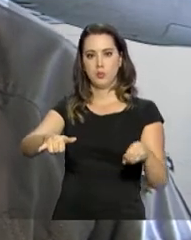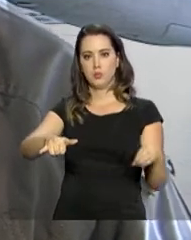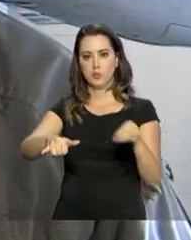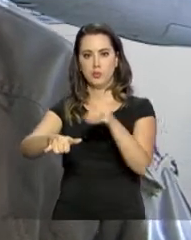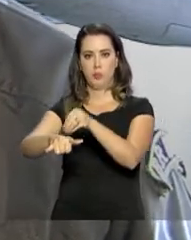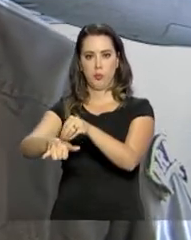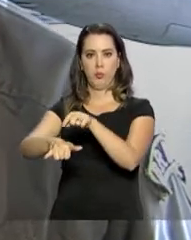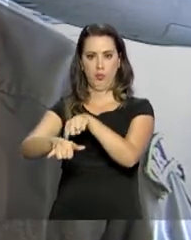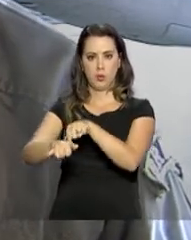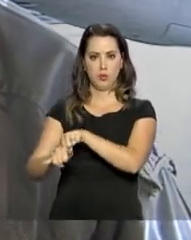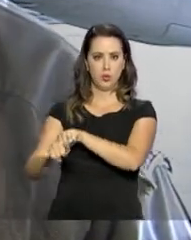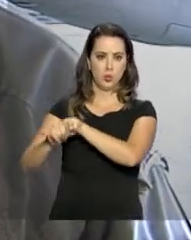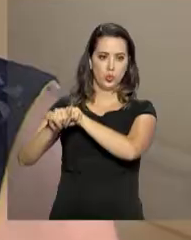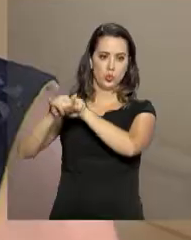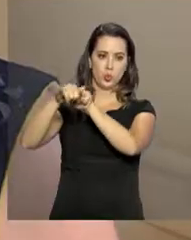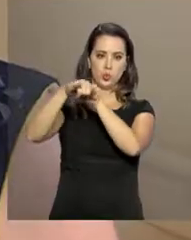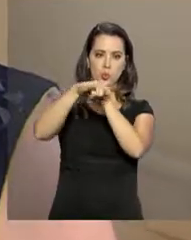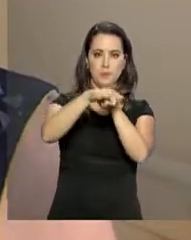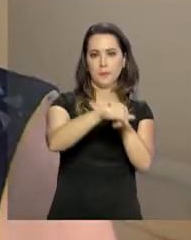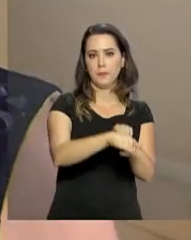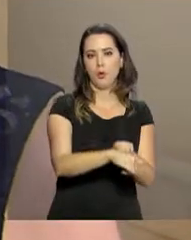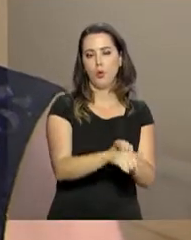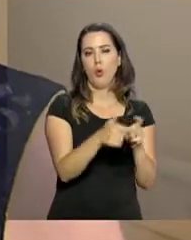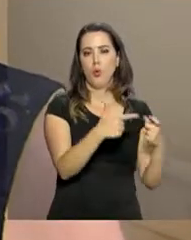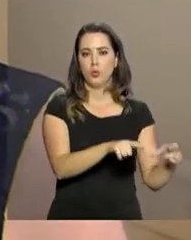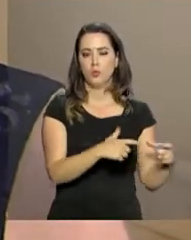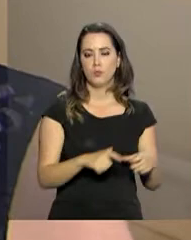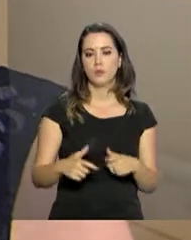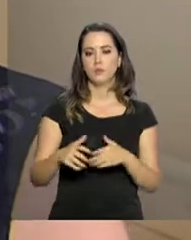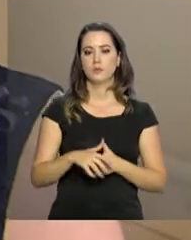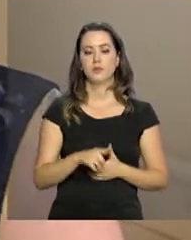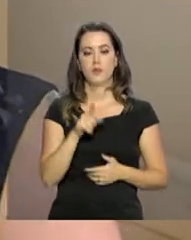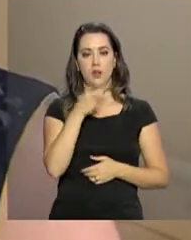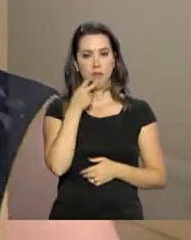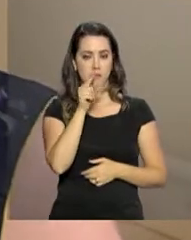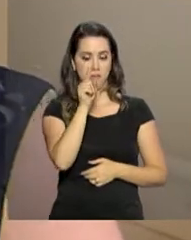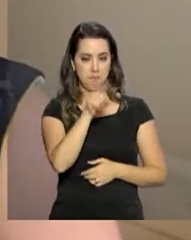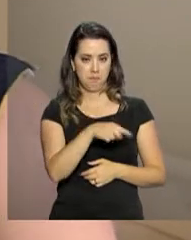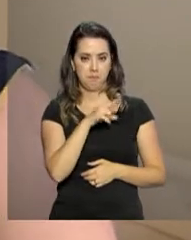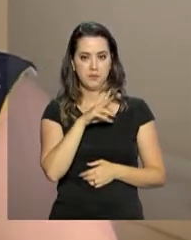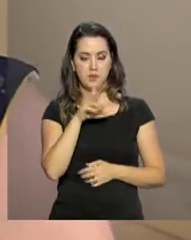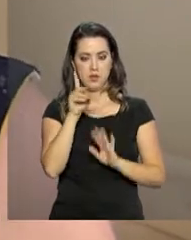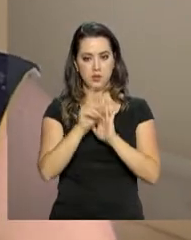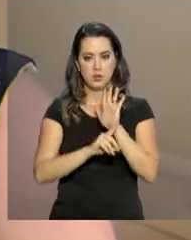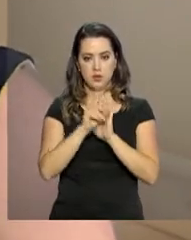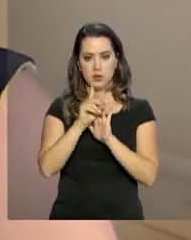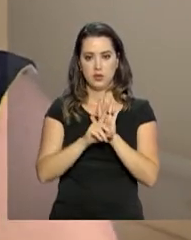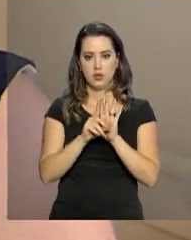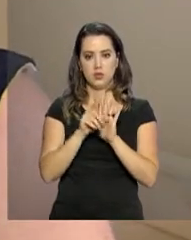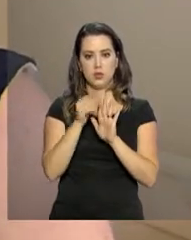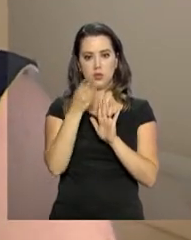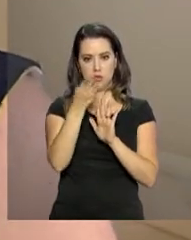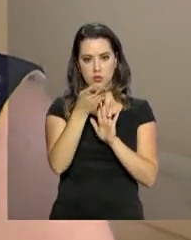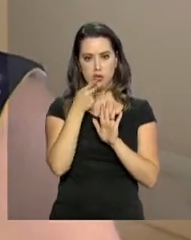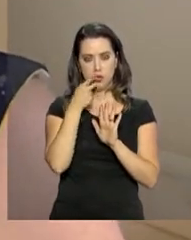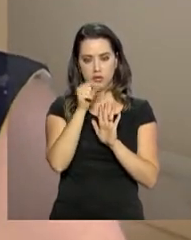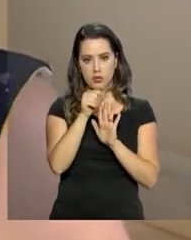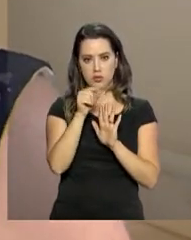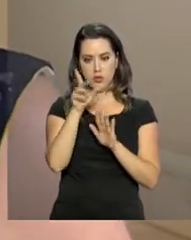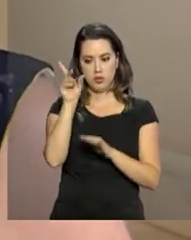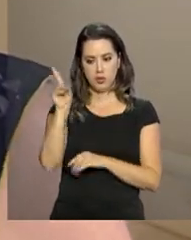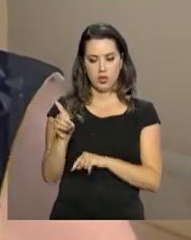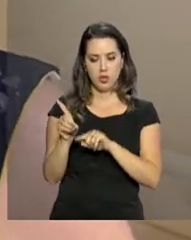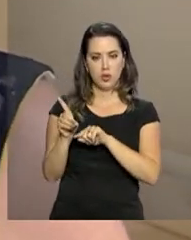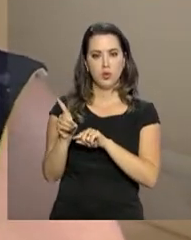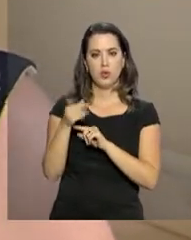e a partir daí ele vai acionar essa missão. Segundo a diretora de transplantes e órgãos do DF, a central de transplantes luta para que os